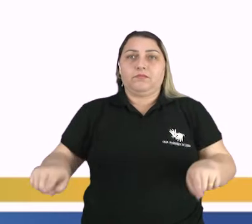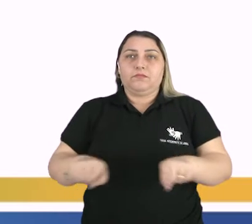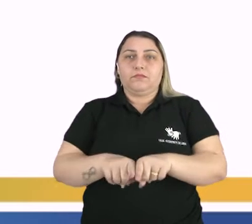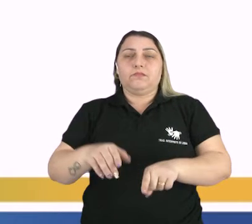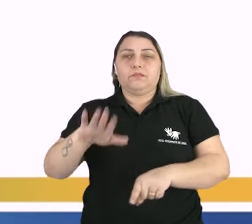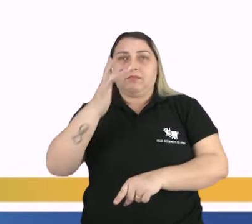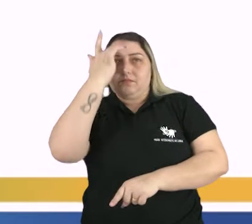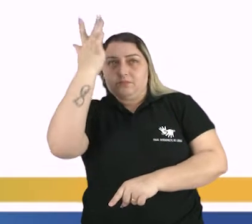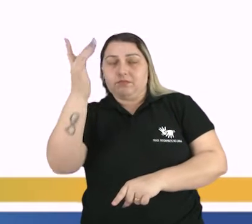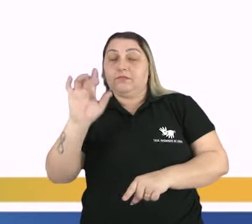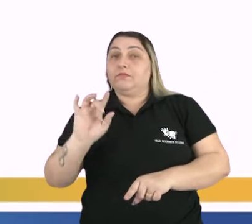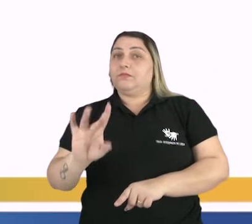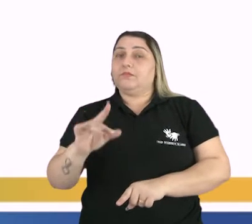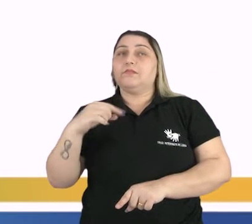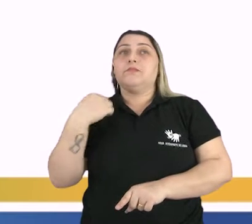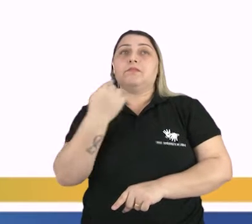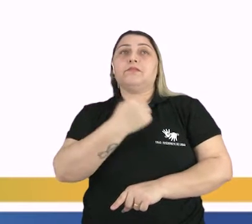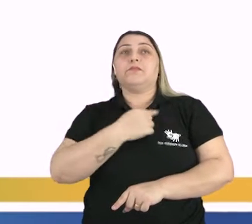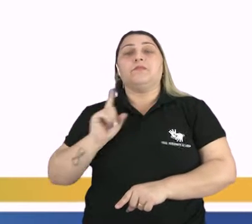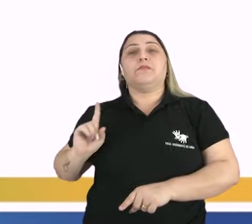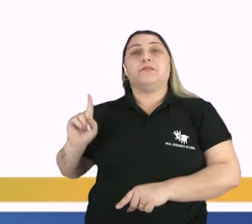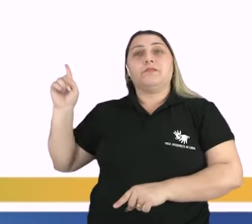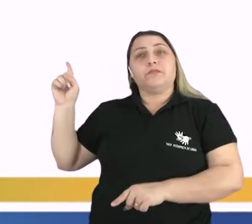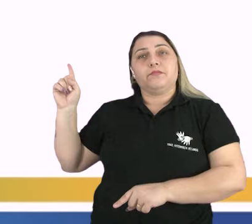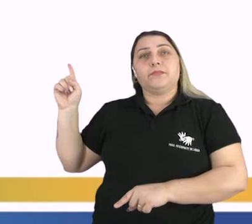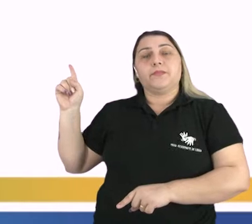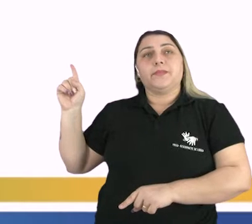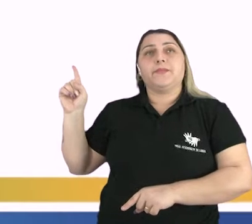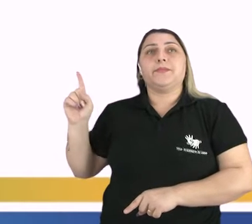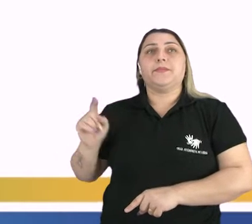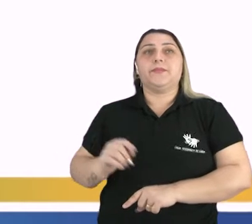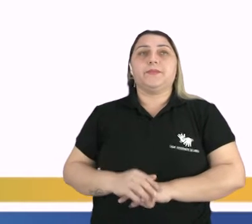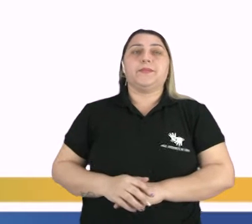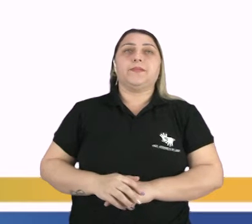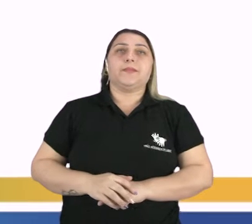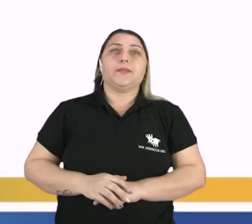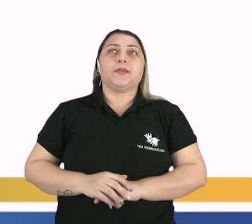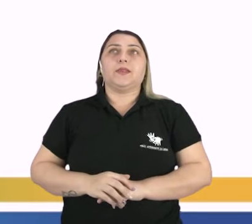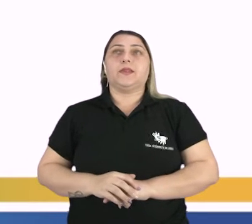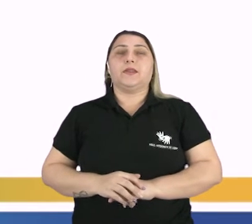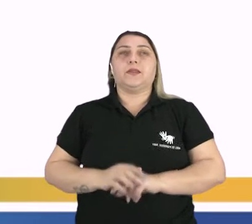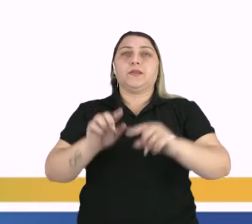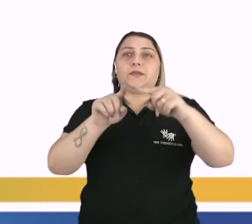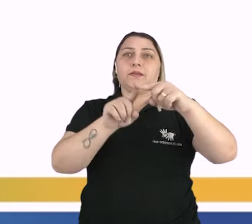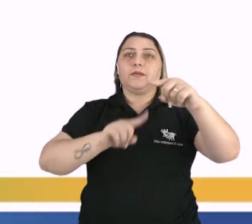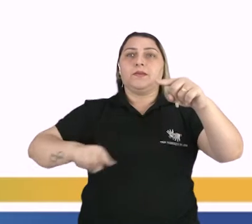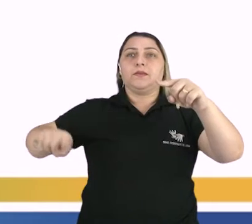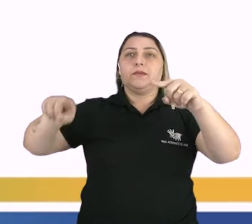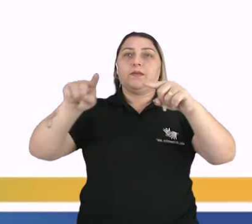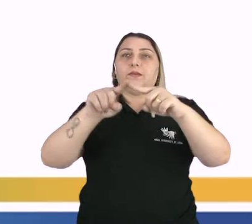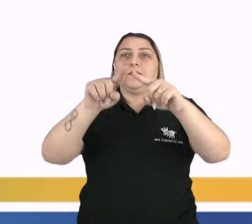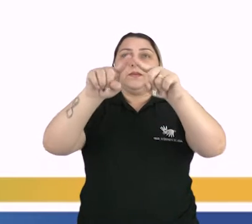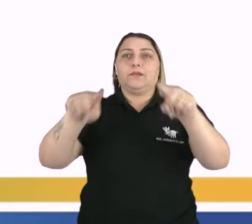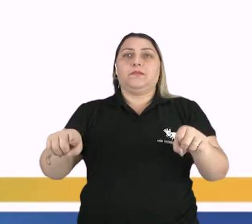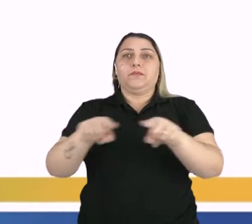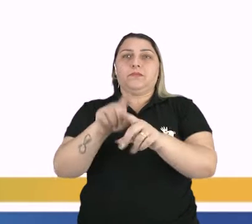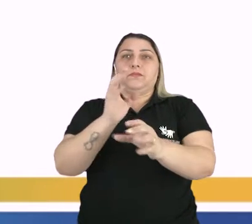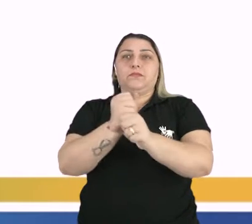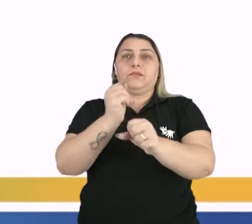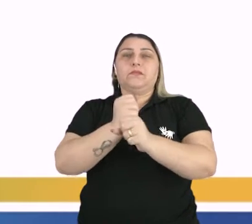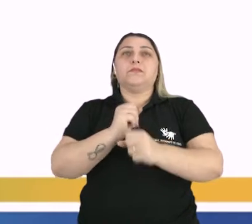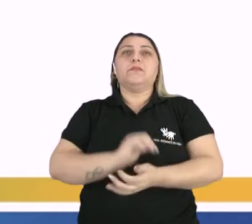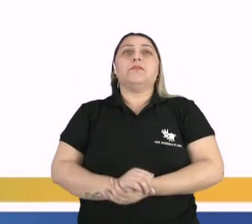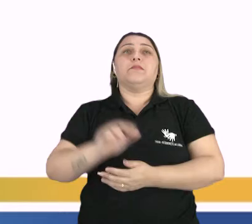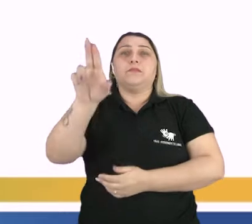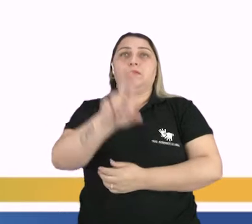fácil. Só que nós estamos aqui, ó, nós estamos trabalhando no ciclo trigonométrico. Ou seja,